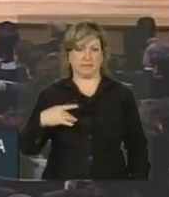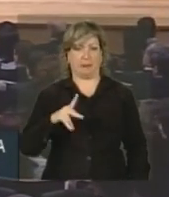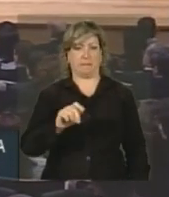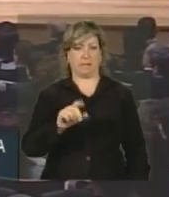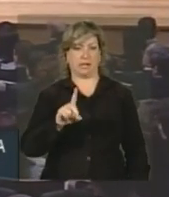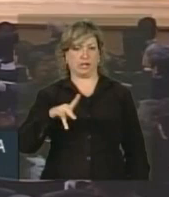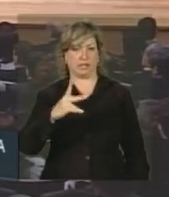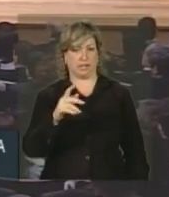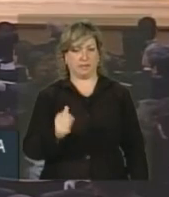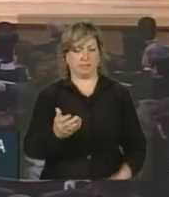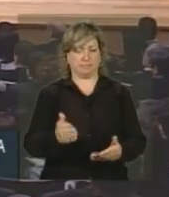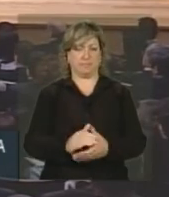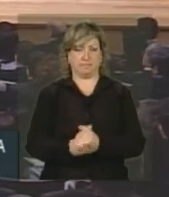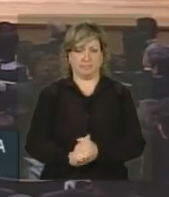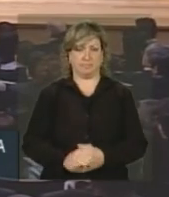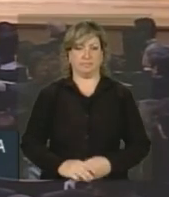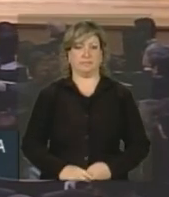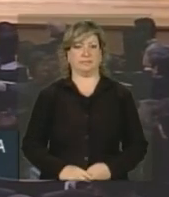ministro de Estado da Saúde.